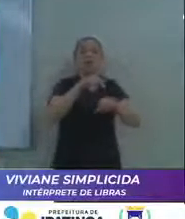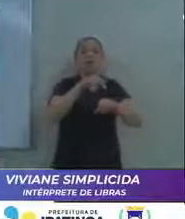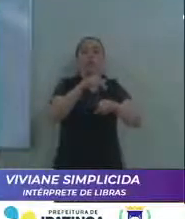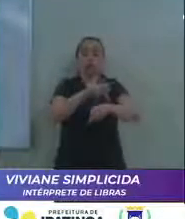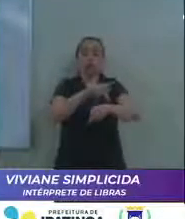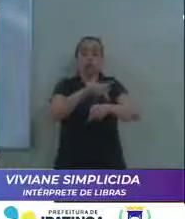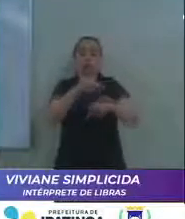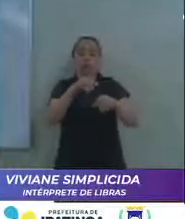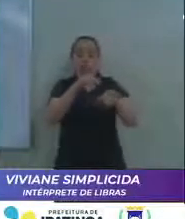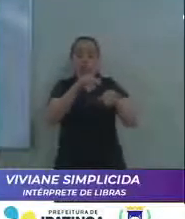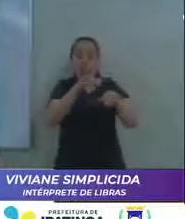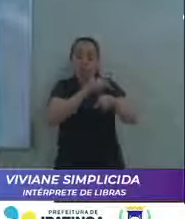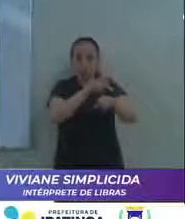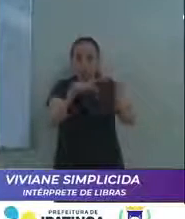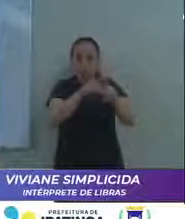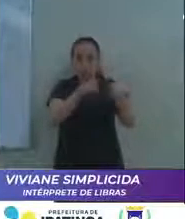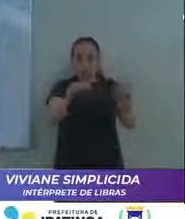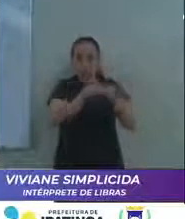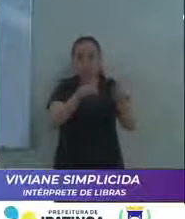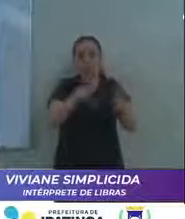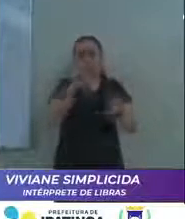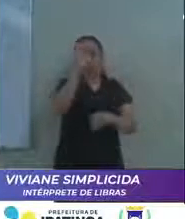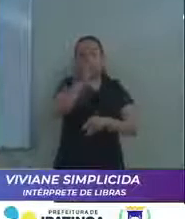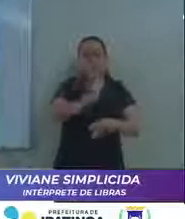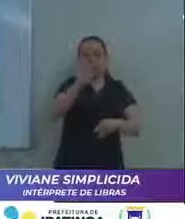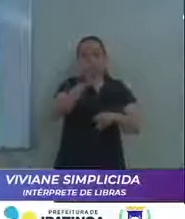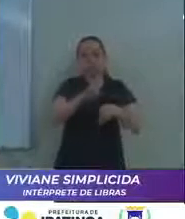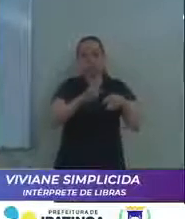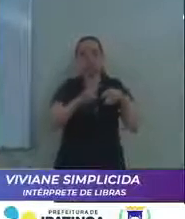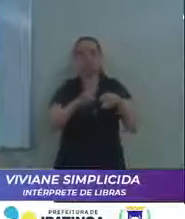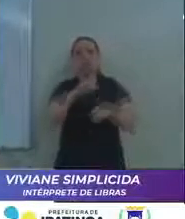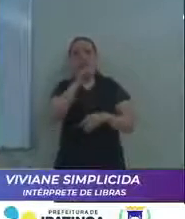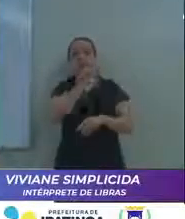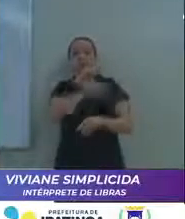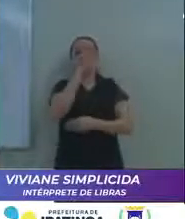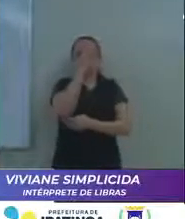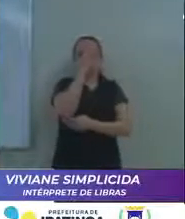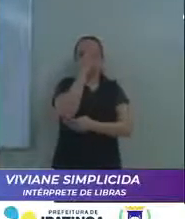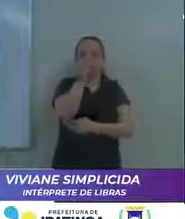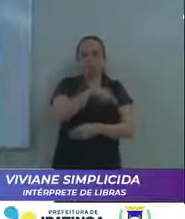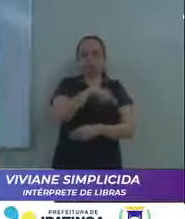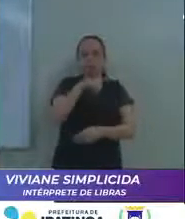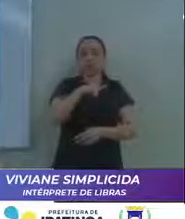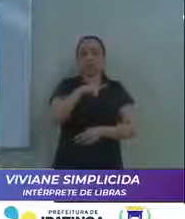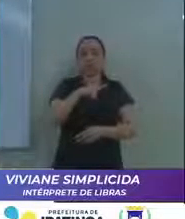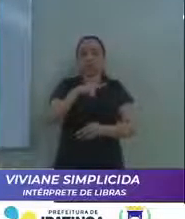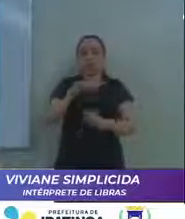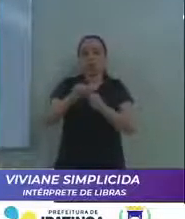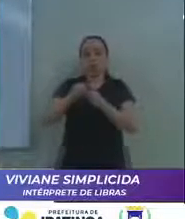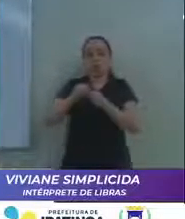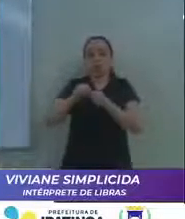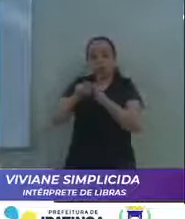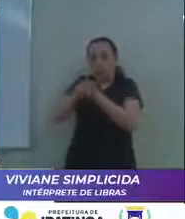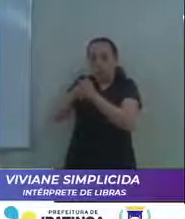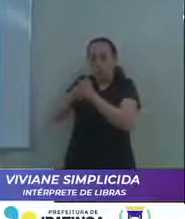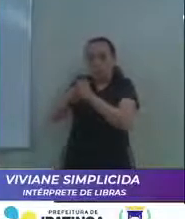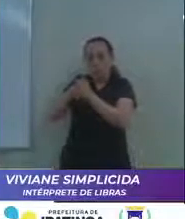Ipatinga. E eu gostaria de enfatizar que o meu doutorado, eu faço uma